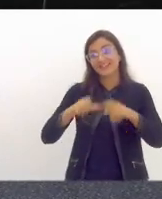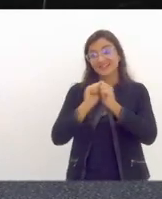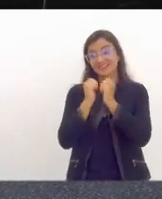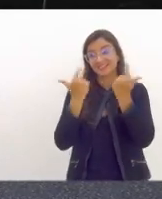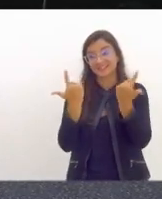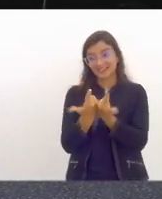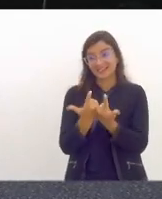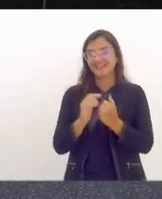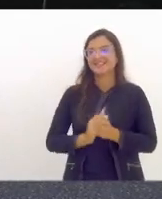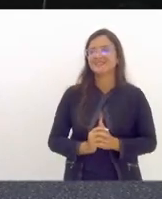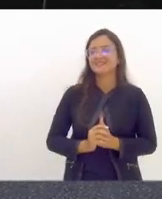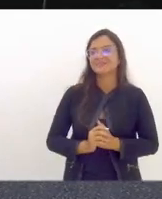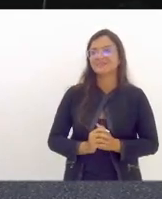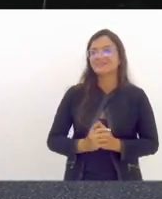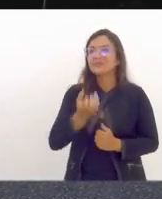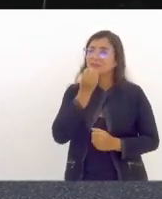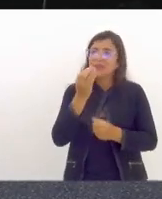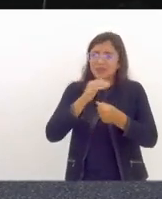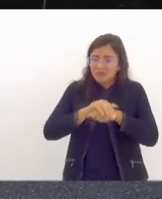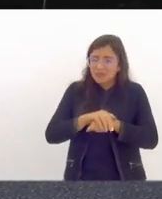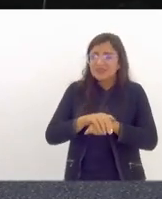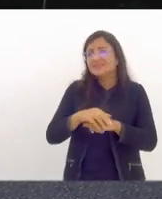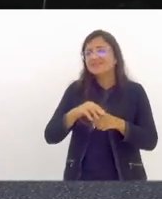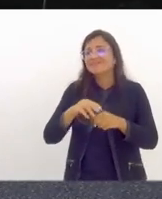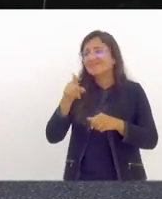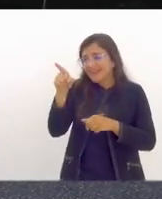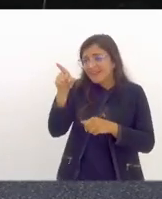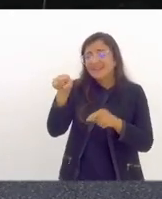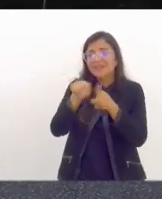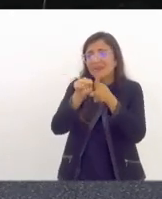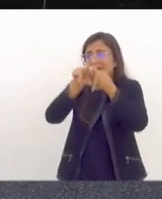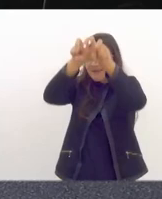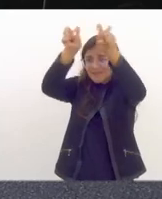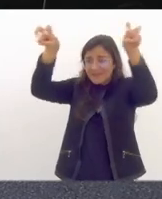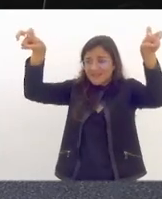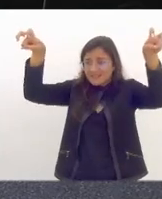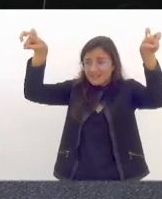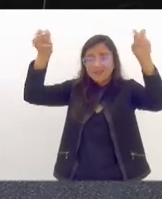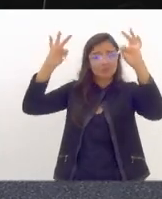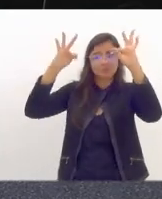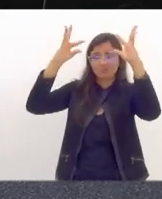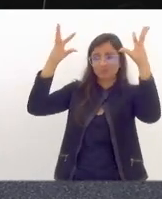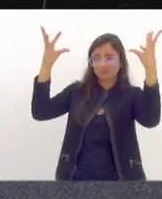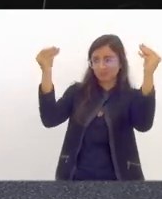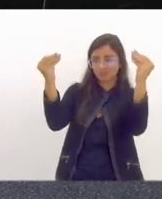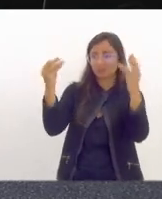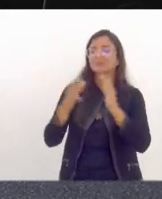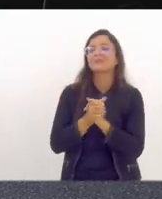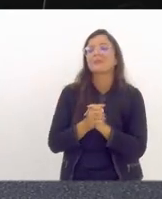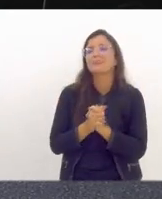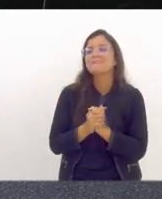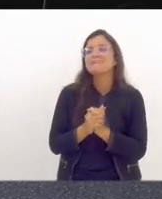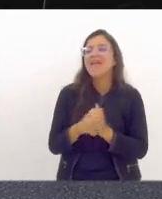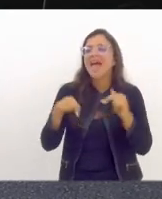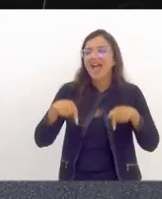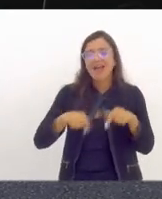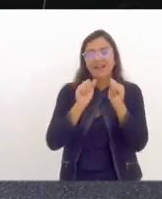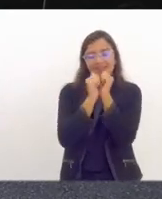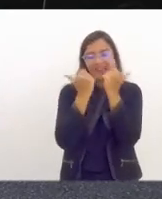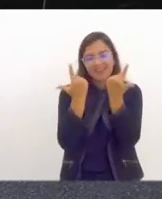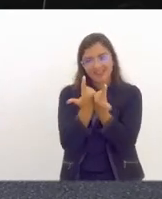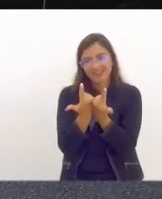dando boa noite a ele eu dou Boa noite toda a mesa composta aí e a essa casa maravilhosa